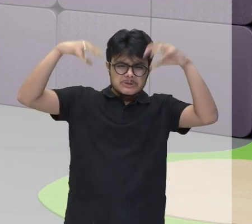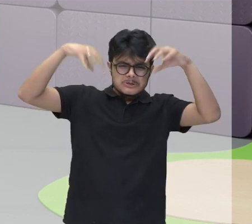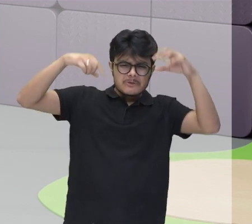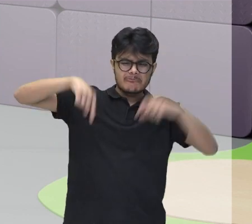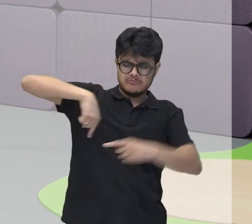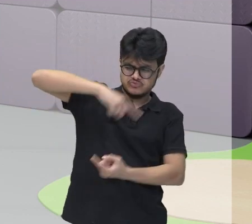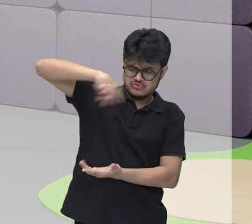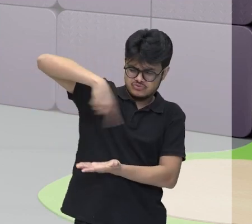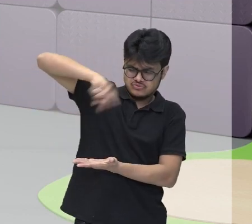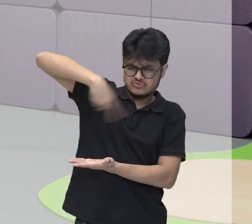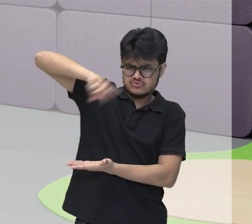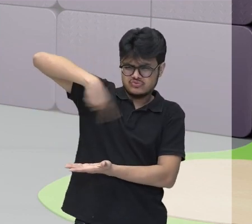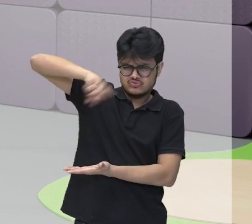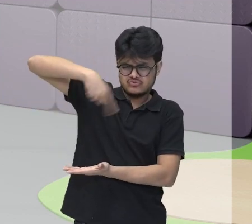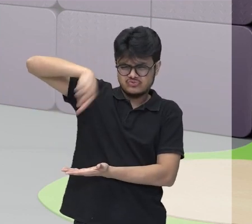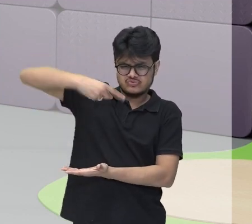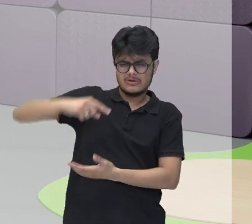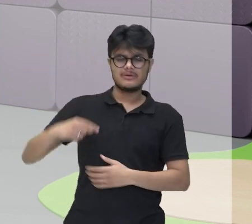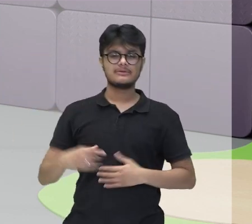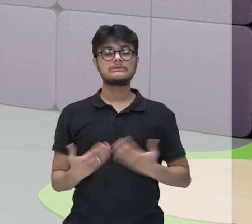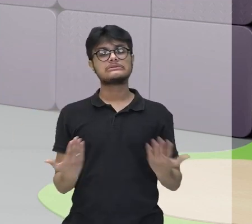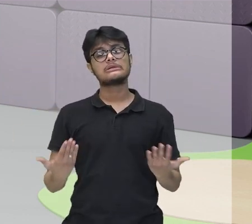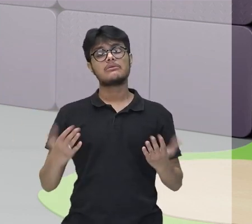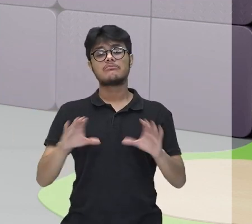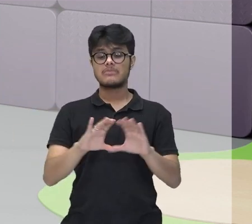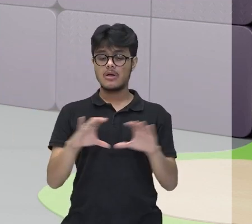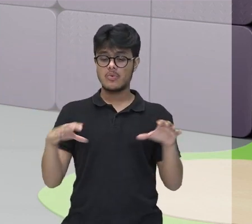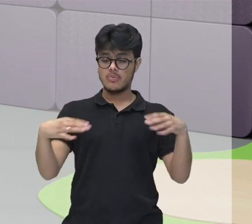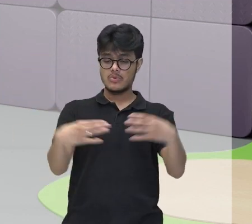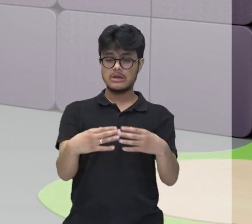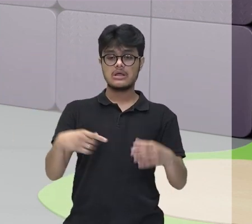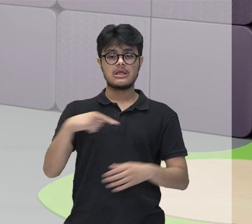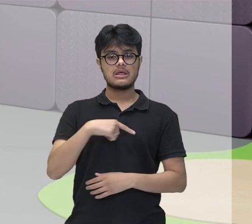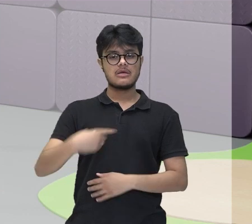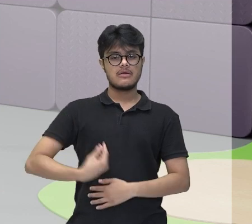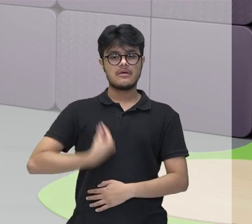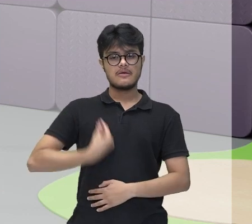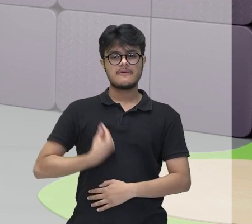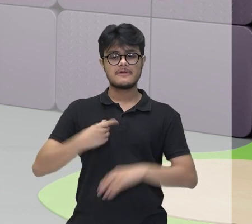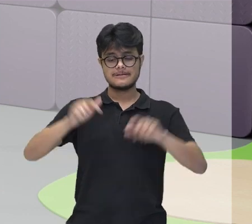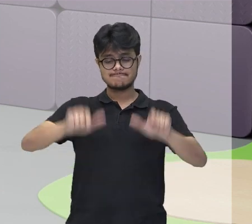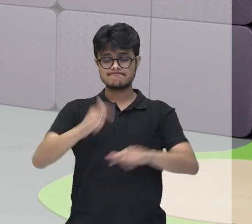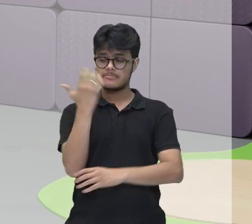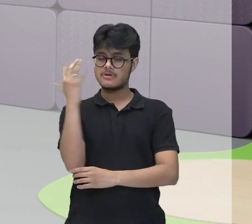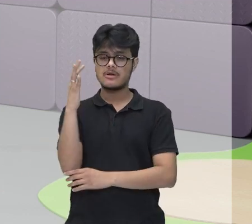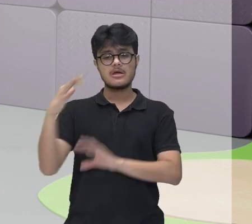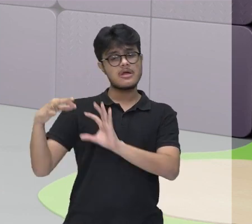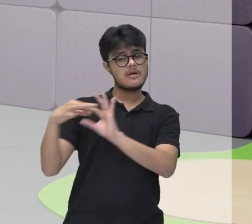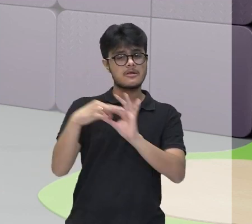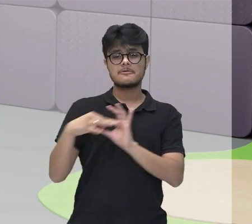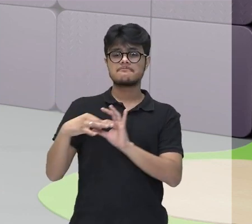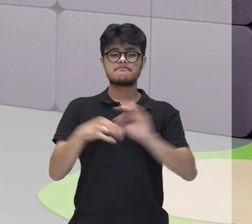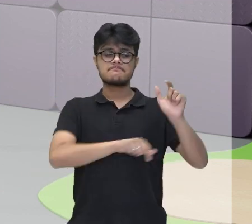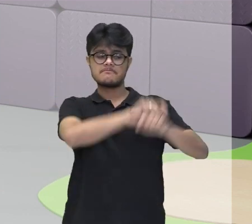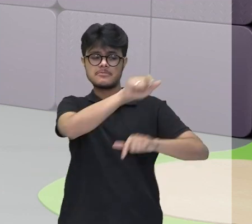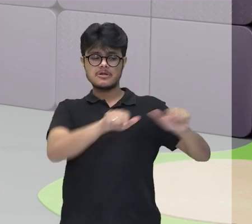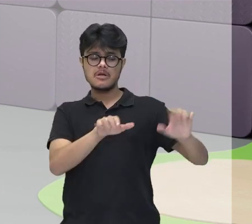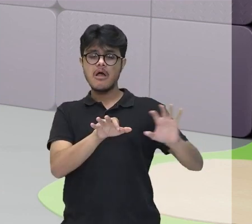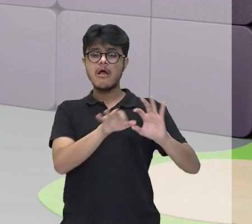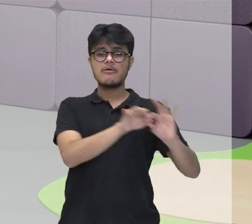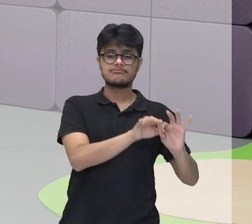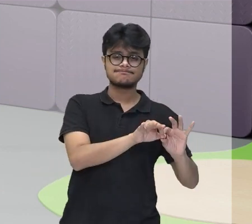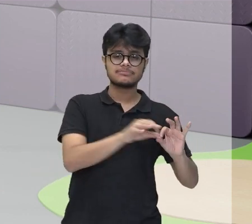e tornados. Então, comunidades locais e o meio ambiente, eles sofrem